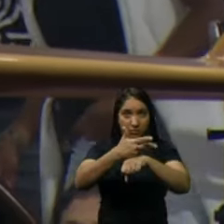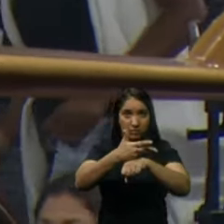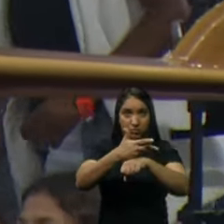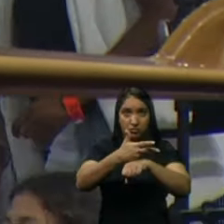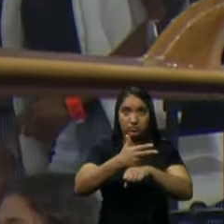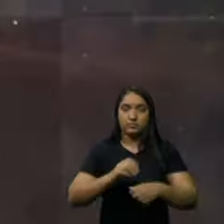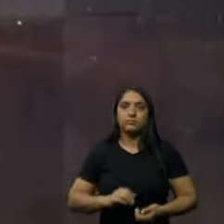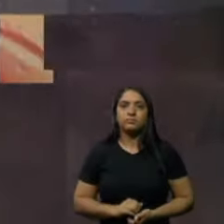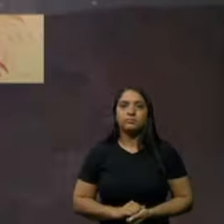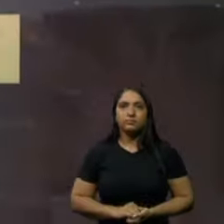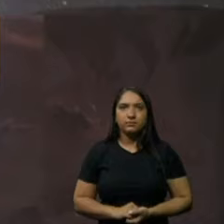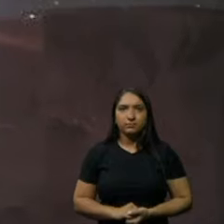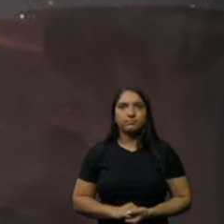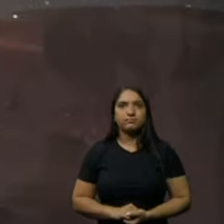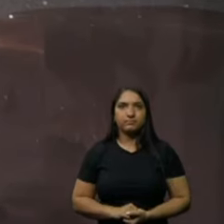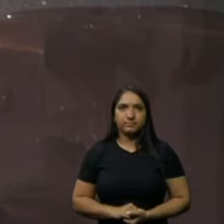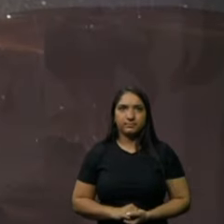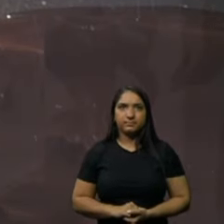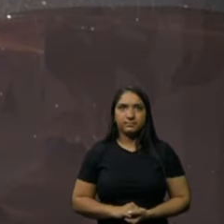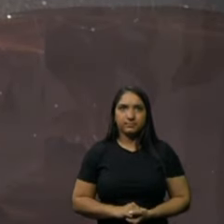E aí